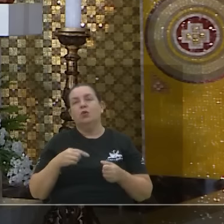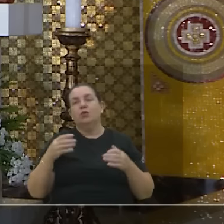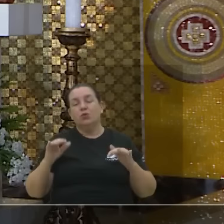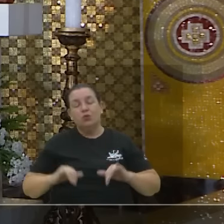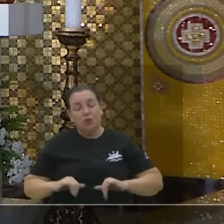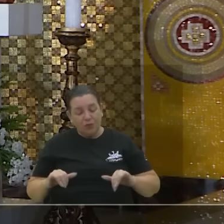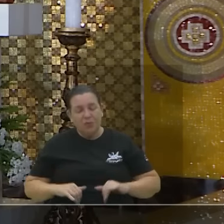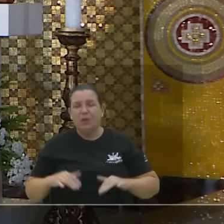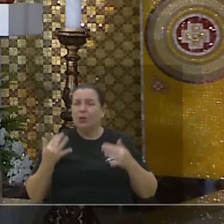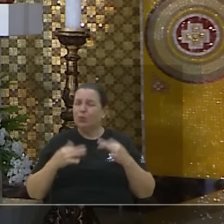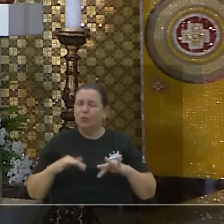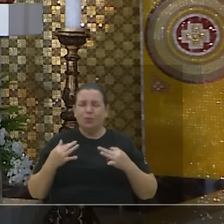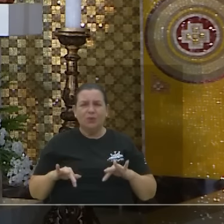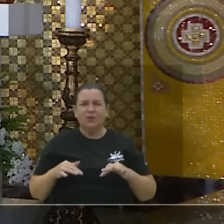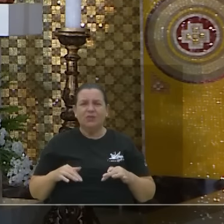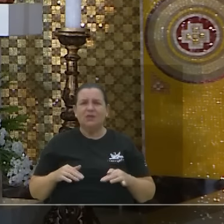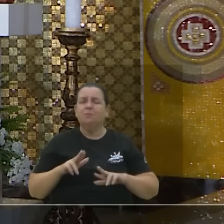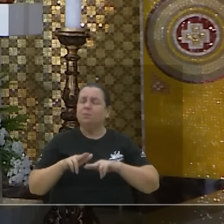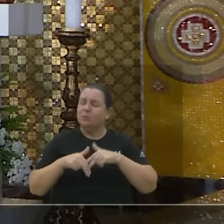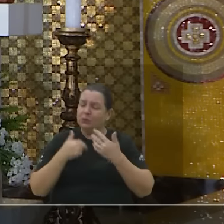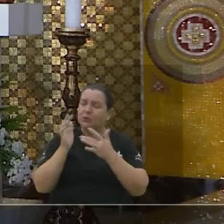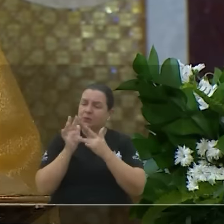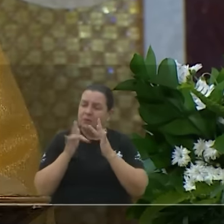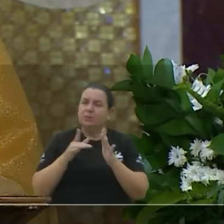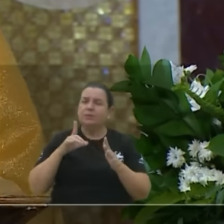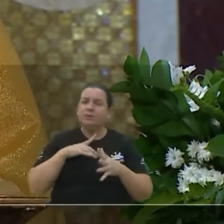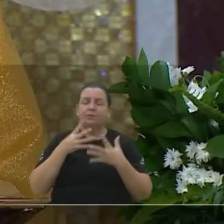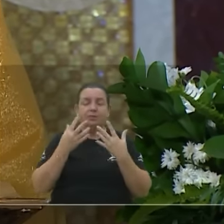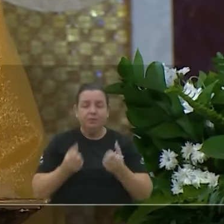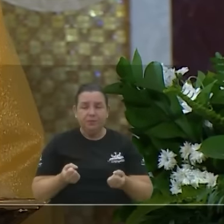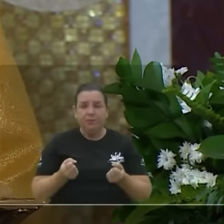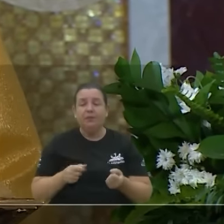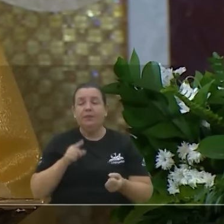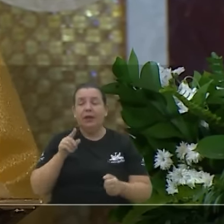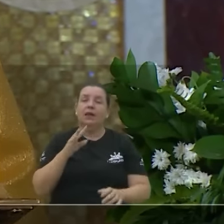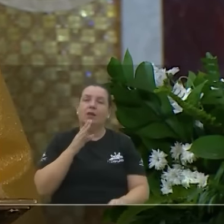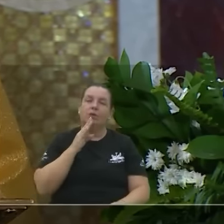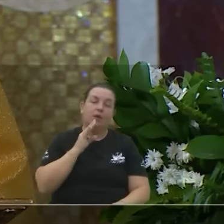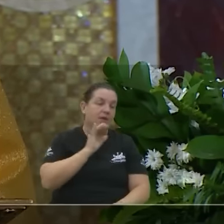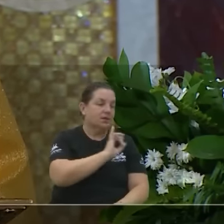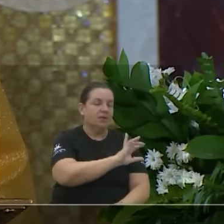ter assumido as nossas dores, ele nos conhece.